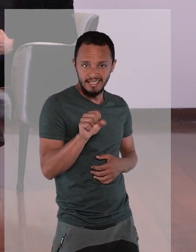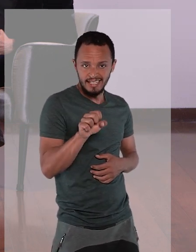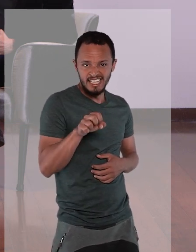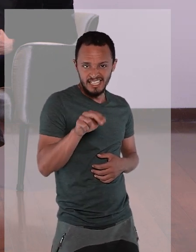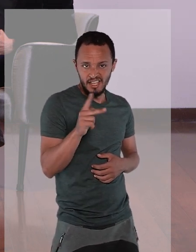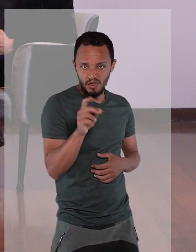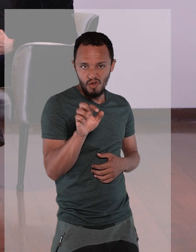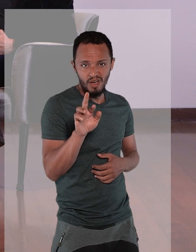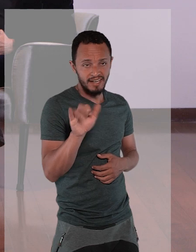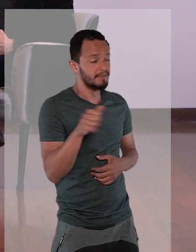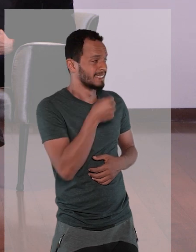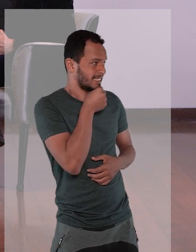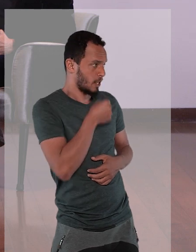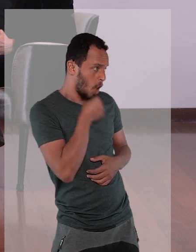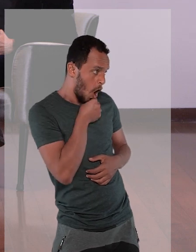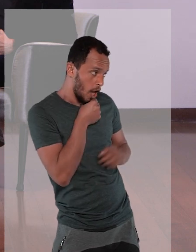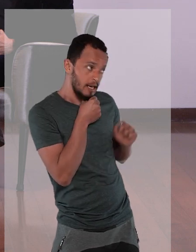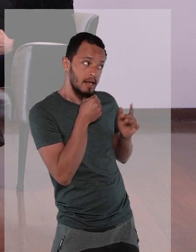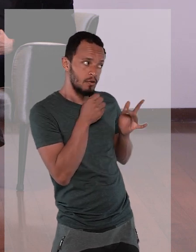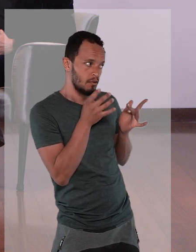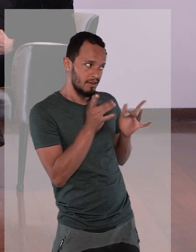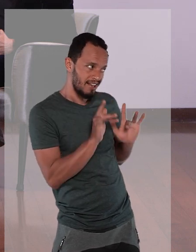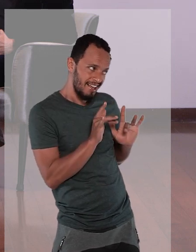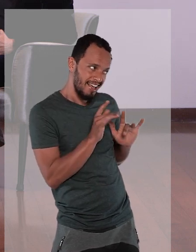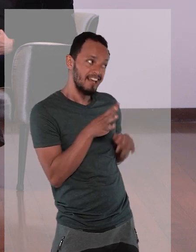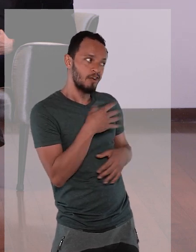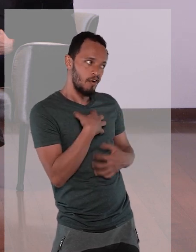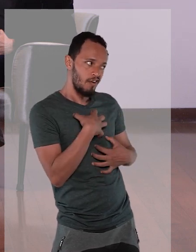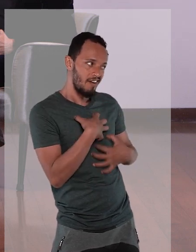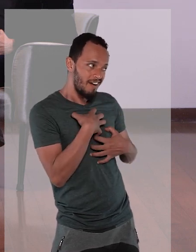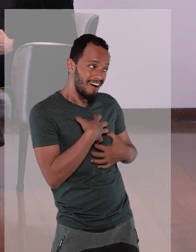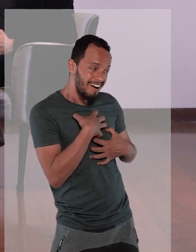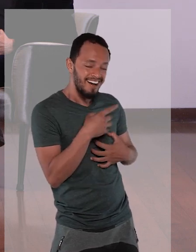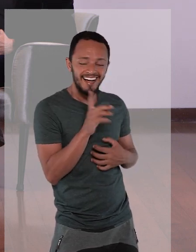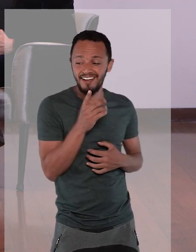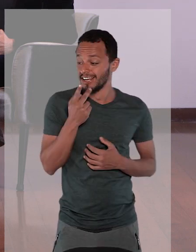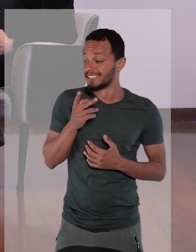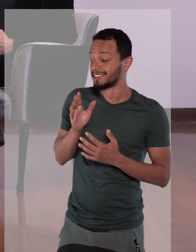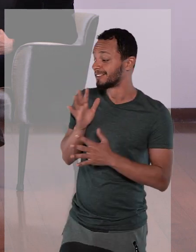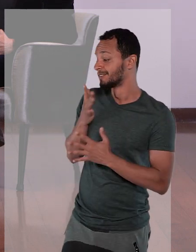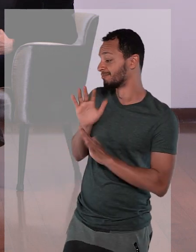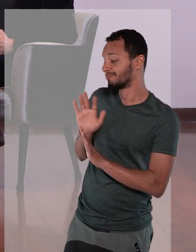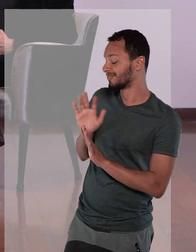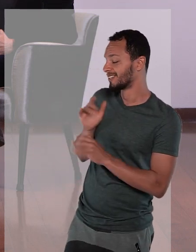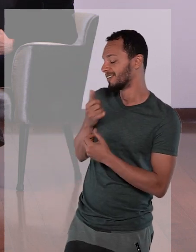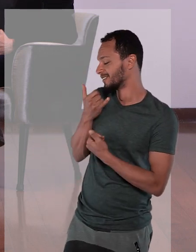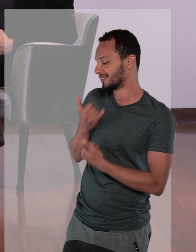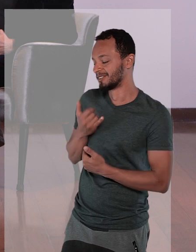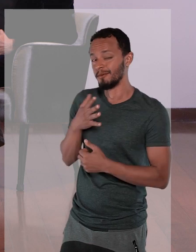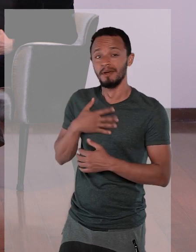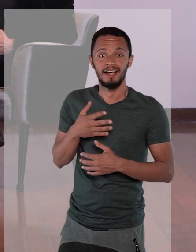usa esse bonezinho. Está imitando bem, Zé Eduardo. Sinal falaram comigo que hoje que isso aqui